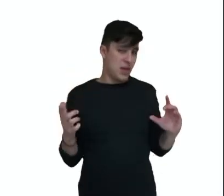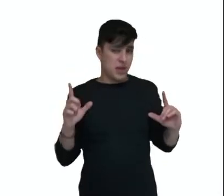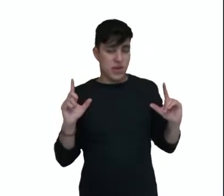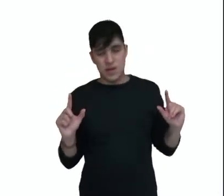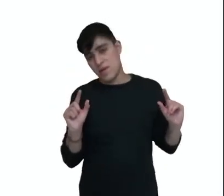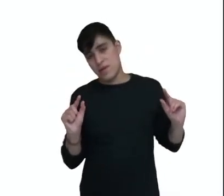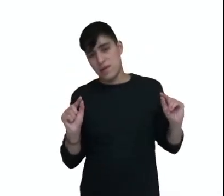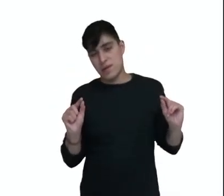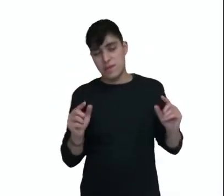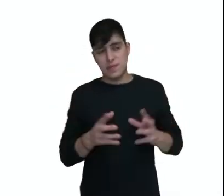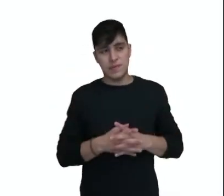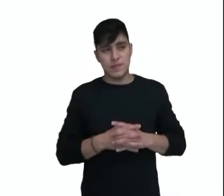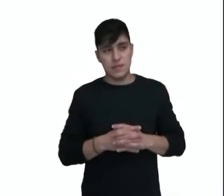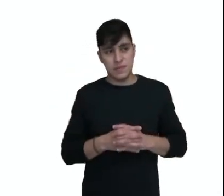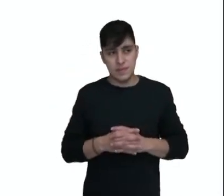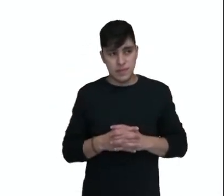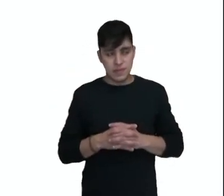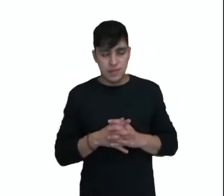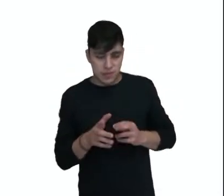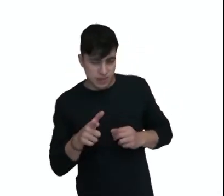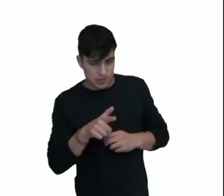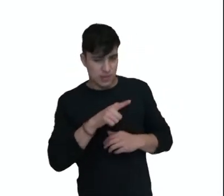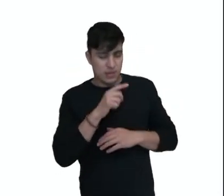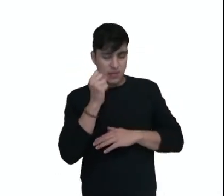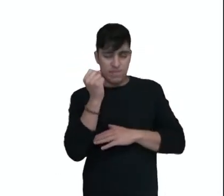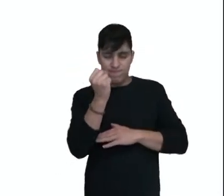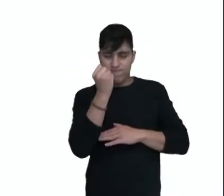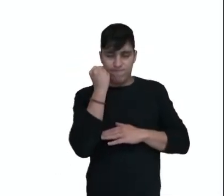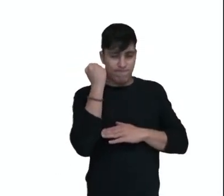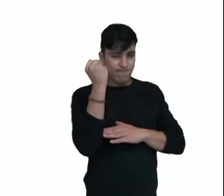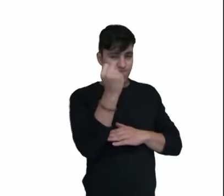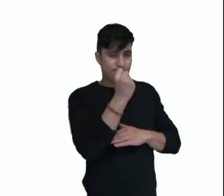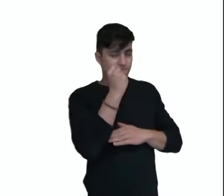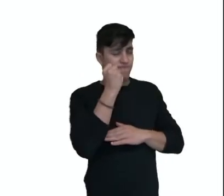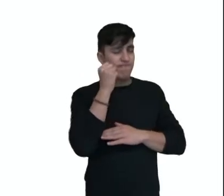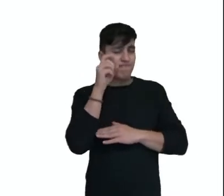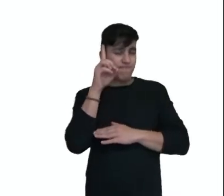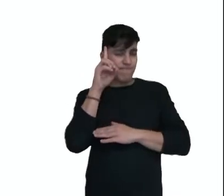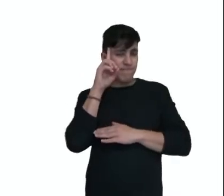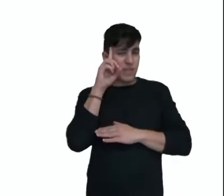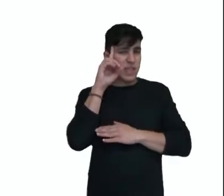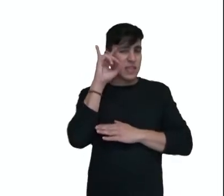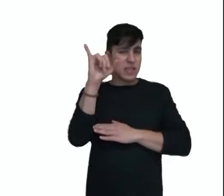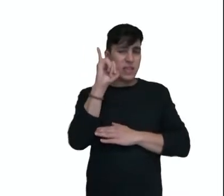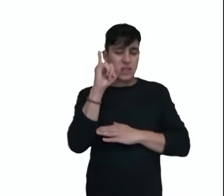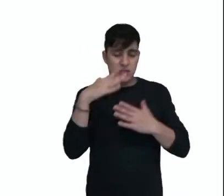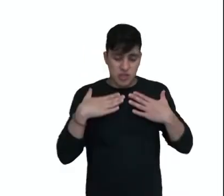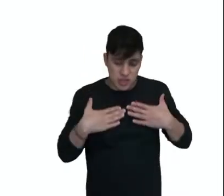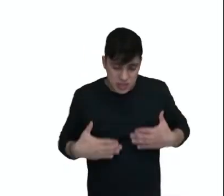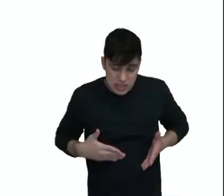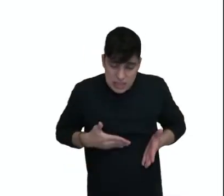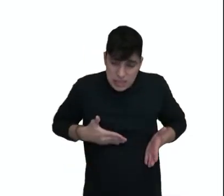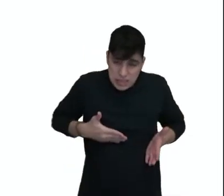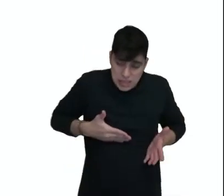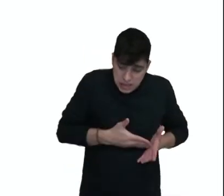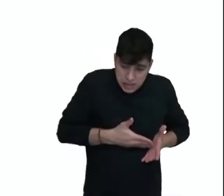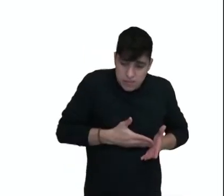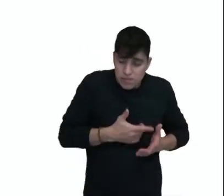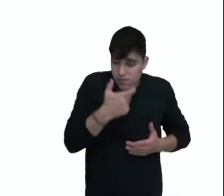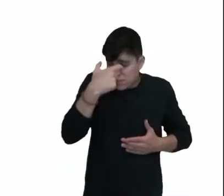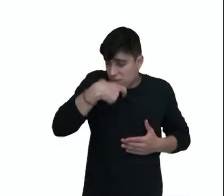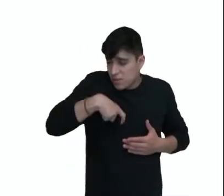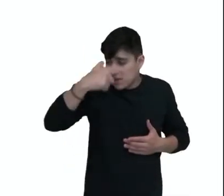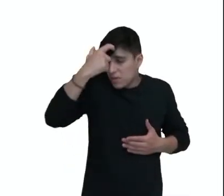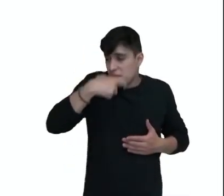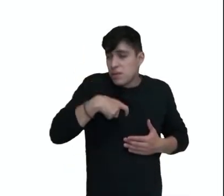essa alteração. Elas apresentam grave comprometimento intelectual e físico, além de um choro